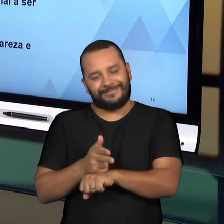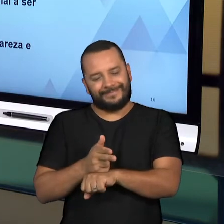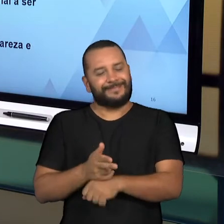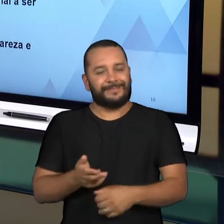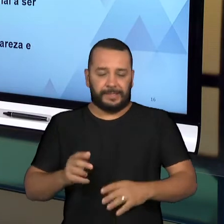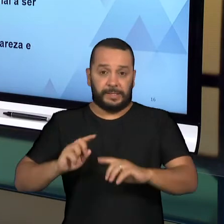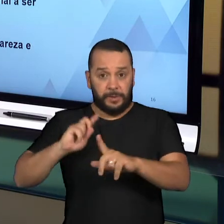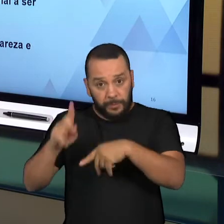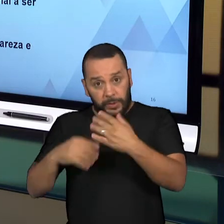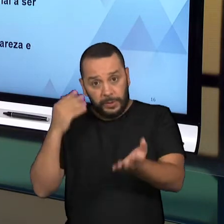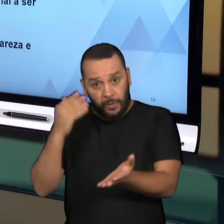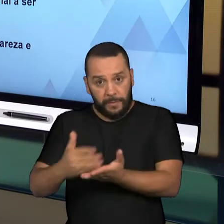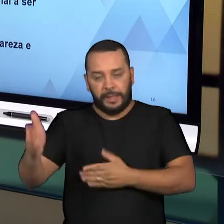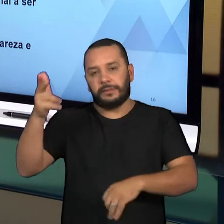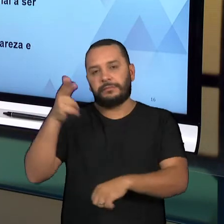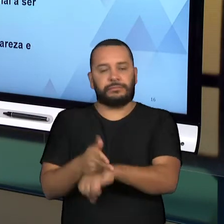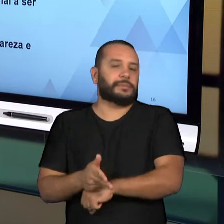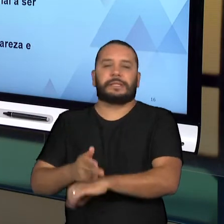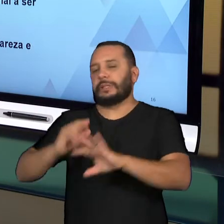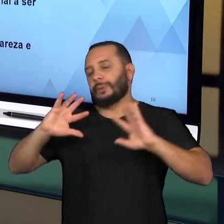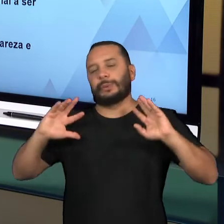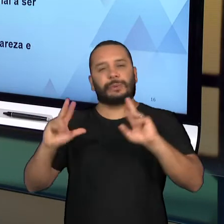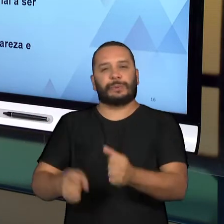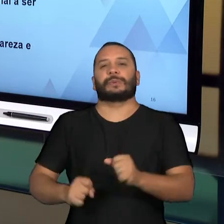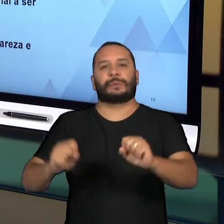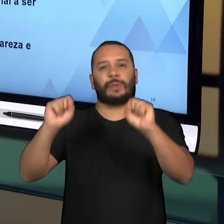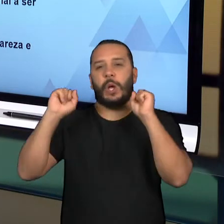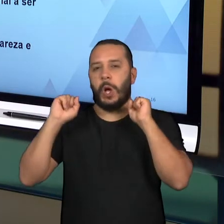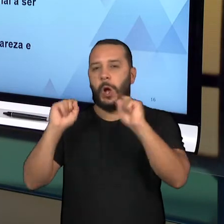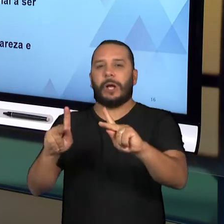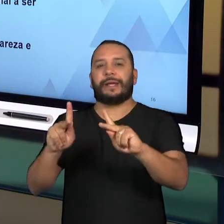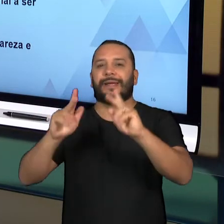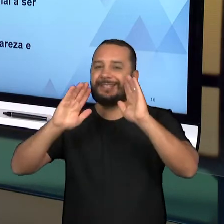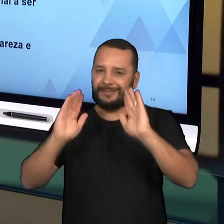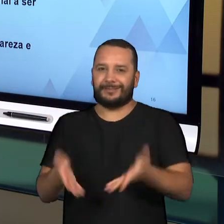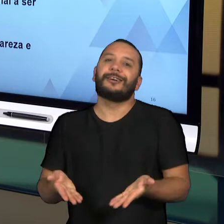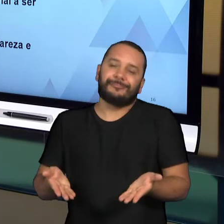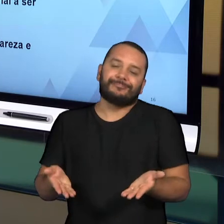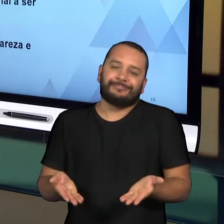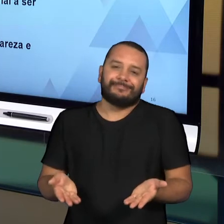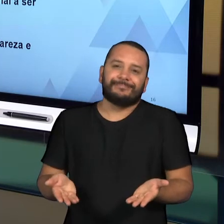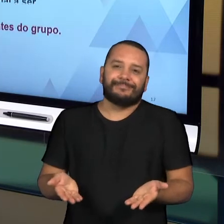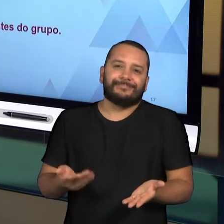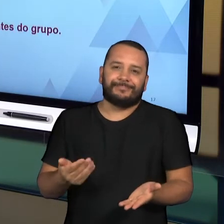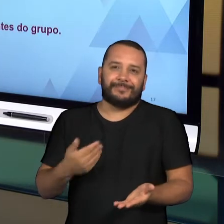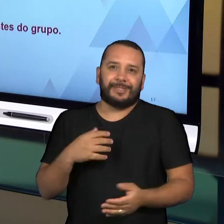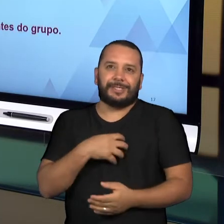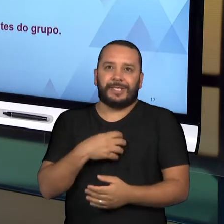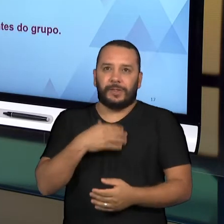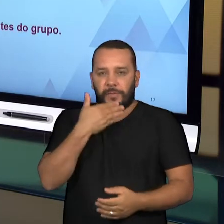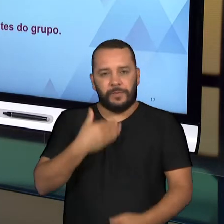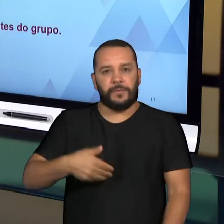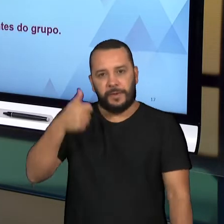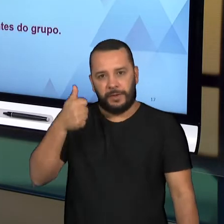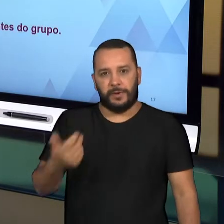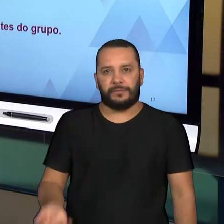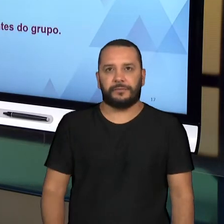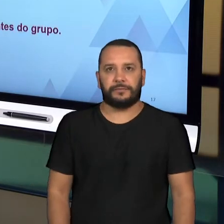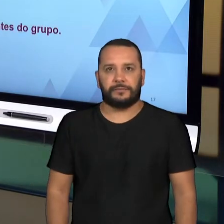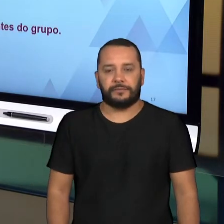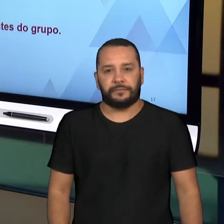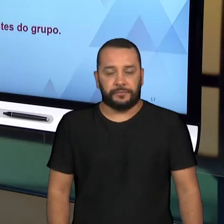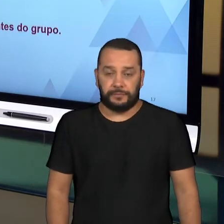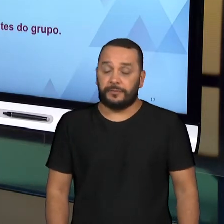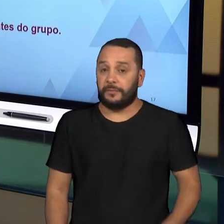no momento que inicia a produção no momento que iniciar a gravação e socorro da melhor forma possível né